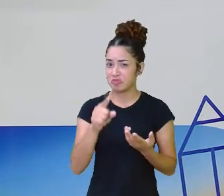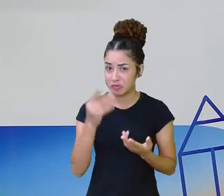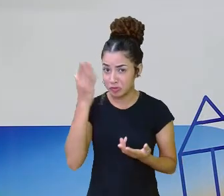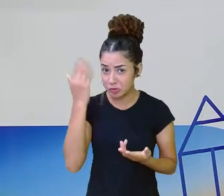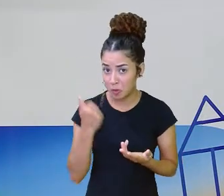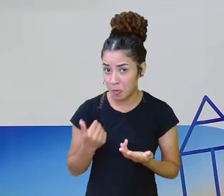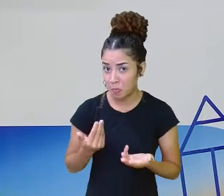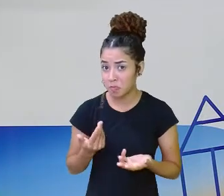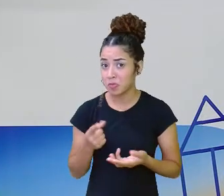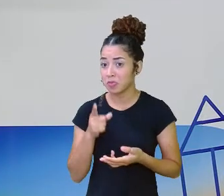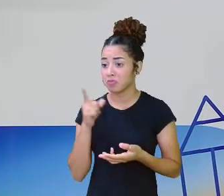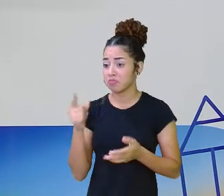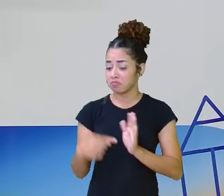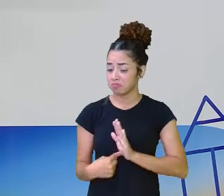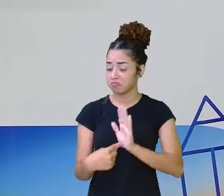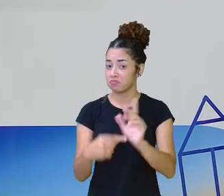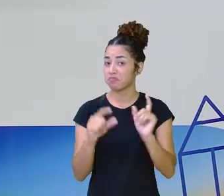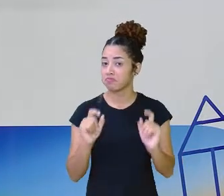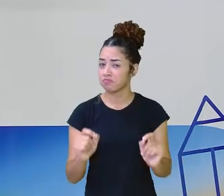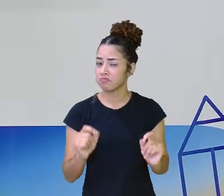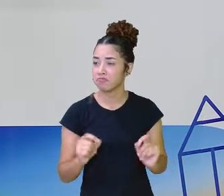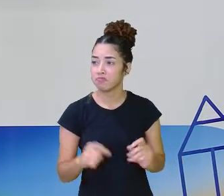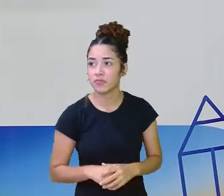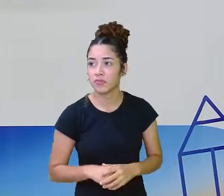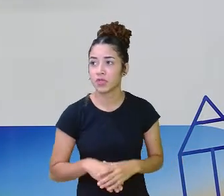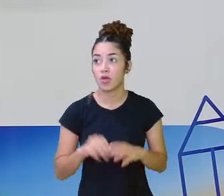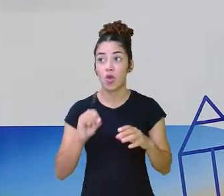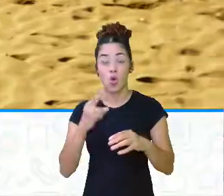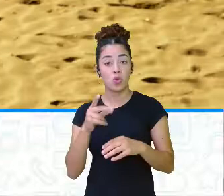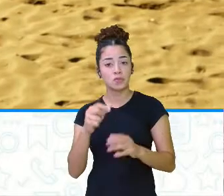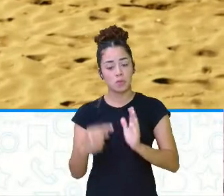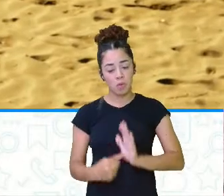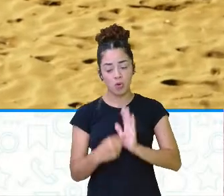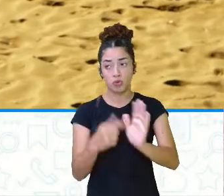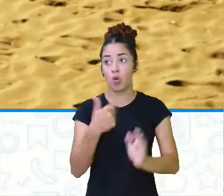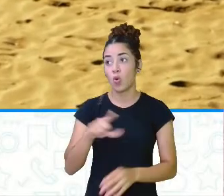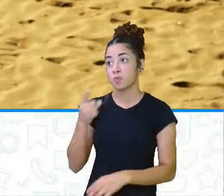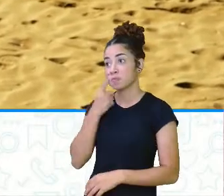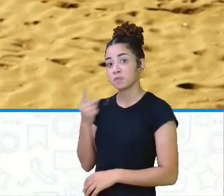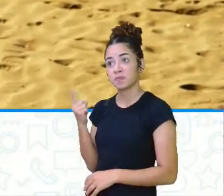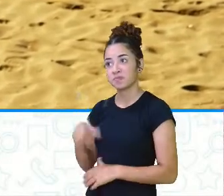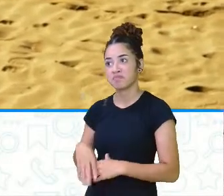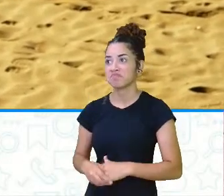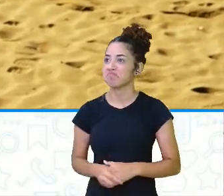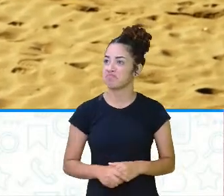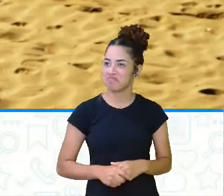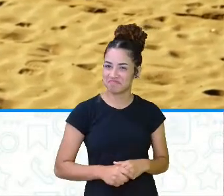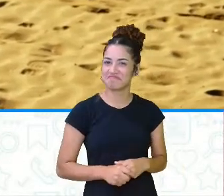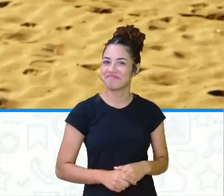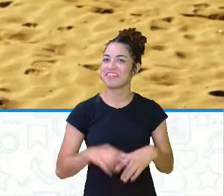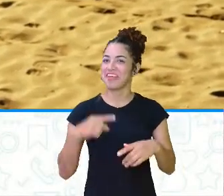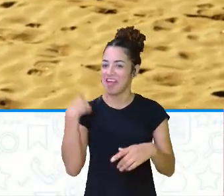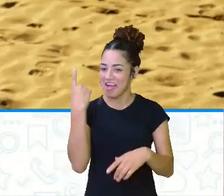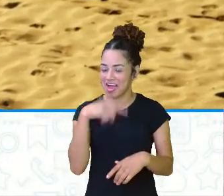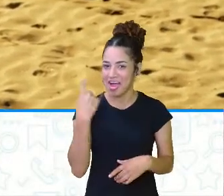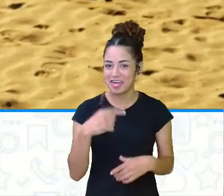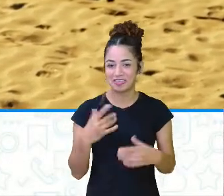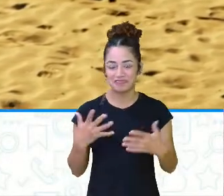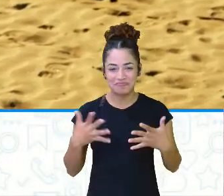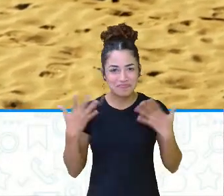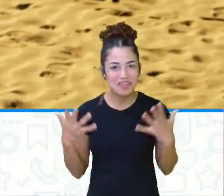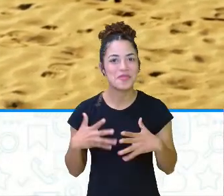saber o que isso aqui tá querendo dizer? Ou então se eu mostrar agora essa aqui, ó. Olha só, olha a cara de alegria